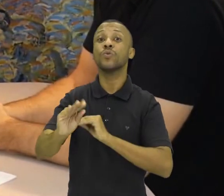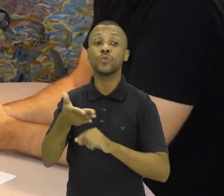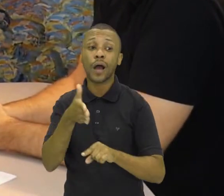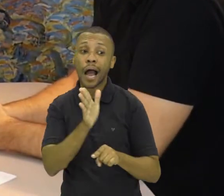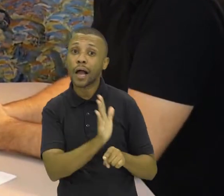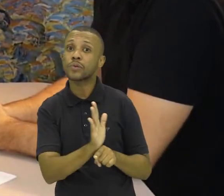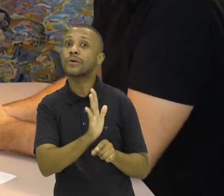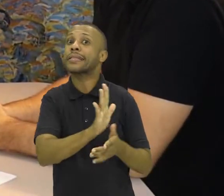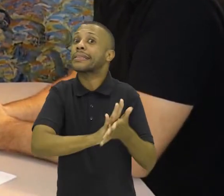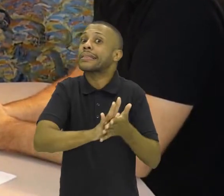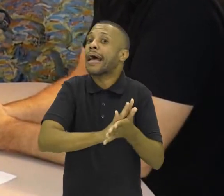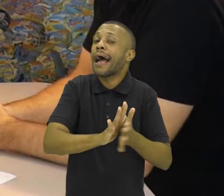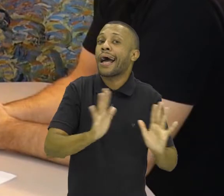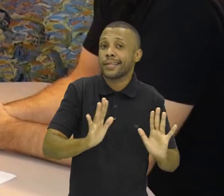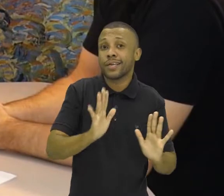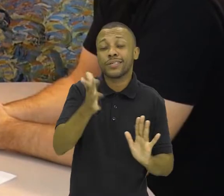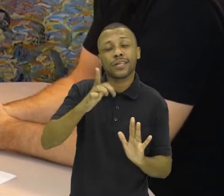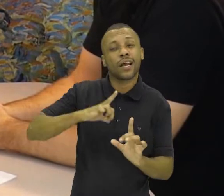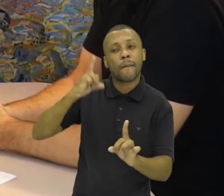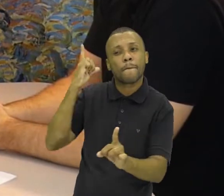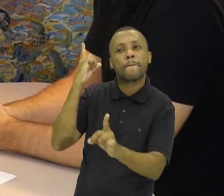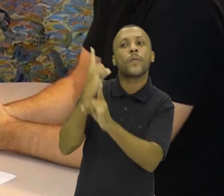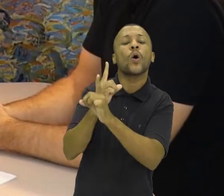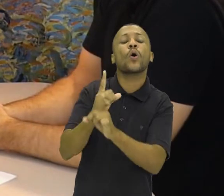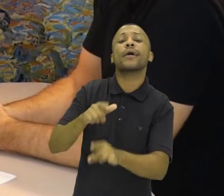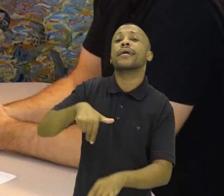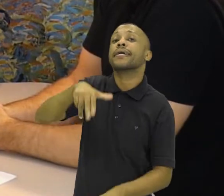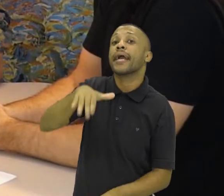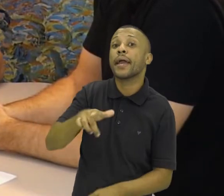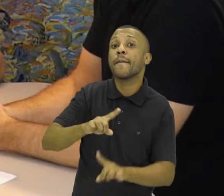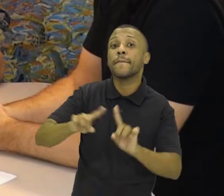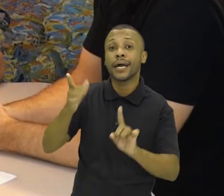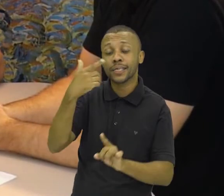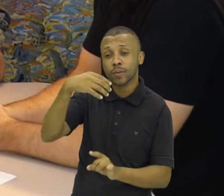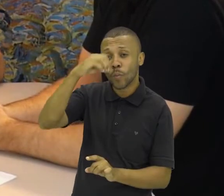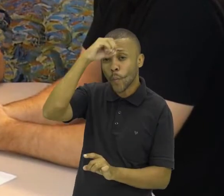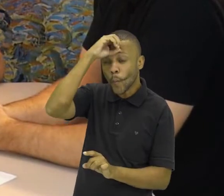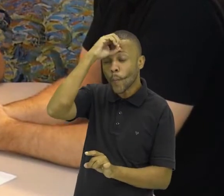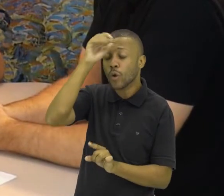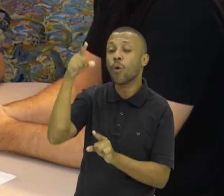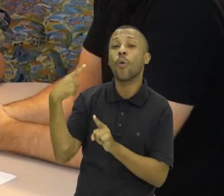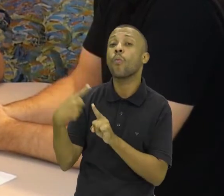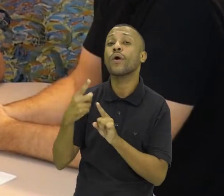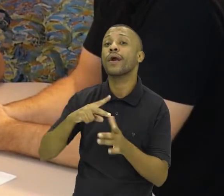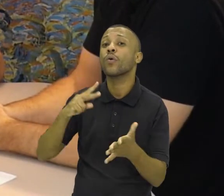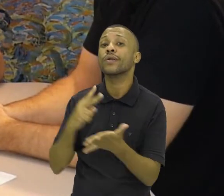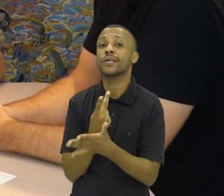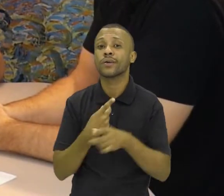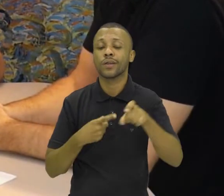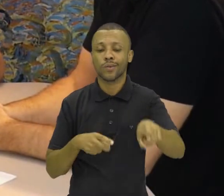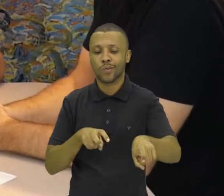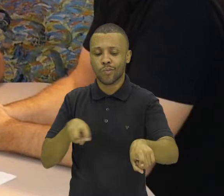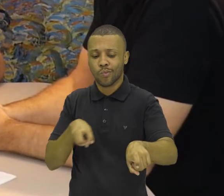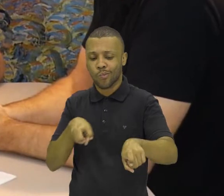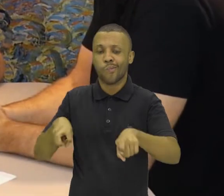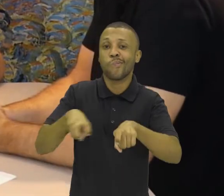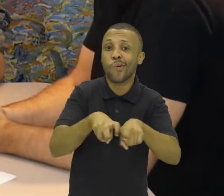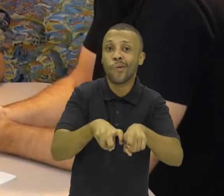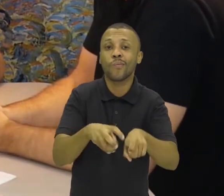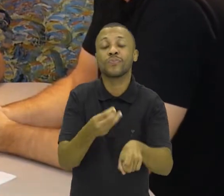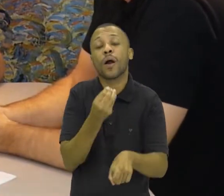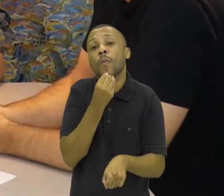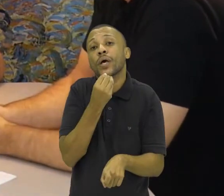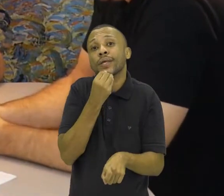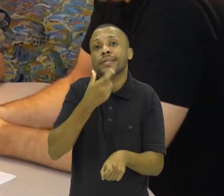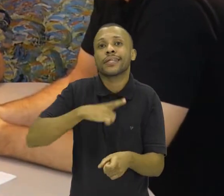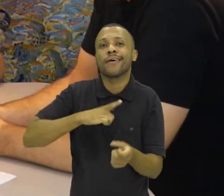reportagem, não tinha ainda tinha já sido identificado, mas não se sabe por que aquilo aconteceu. Possivelmente porque devia estar sob efeito